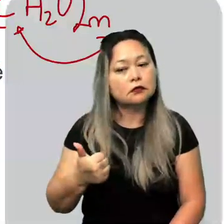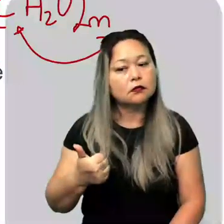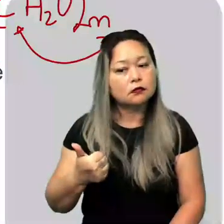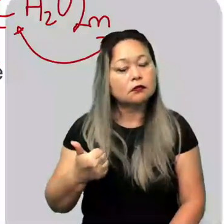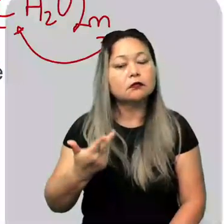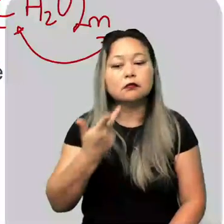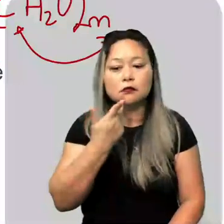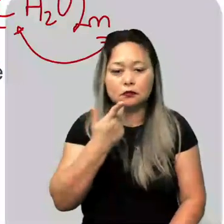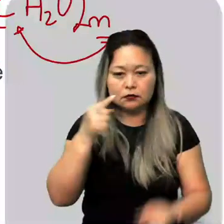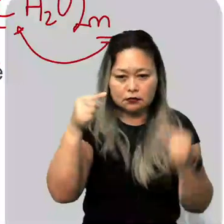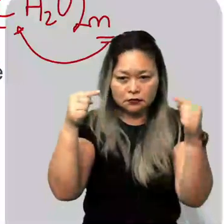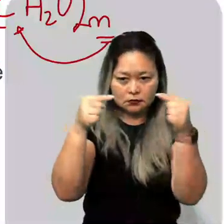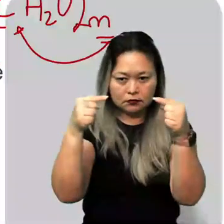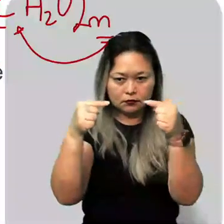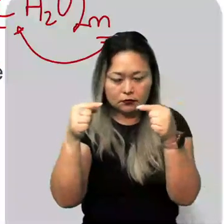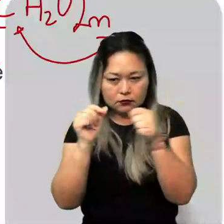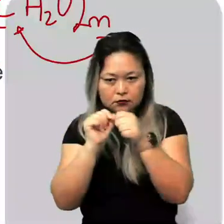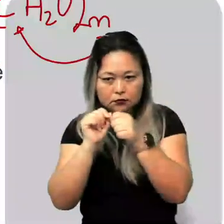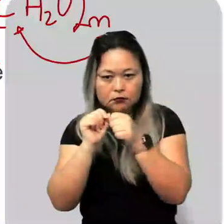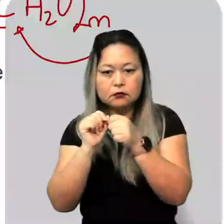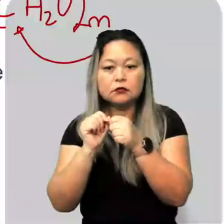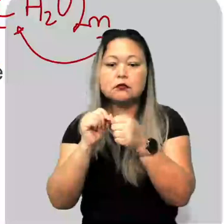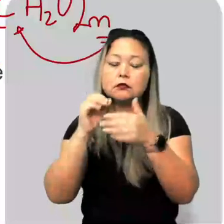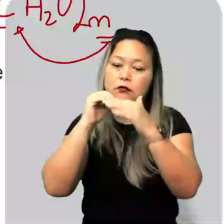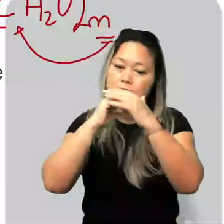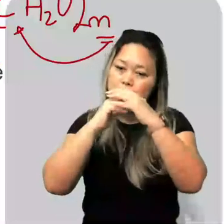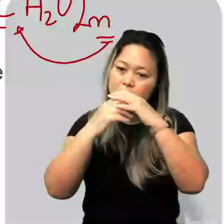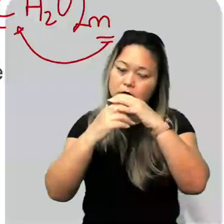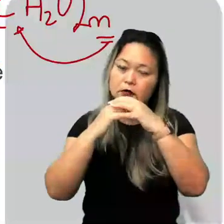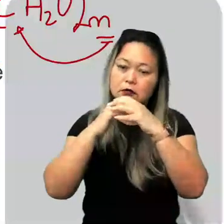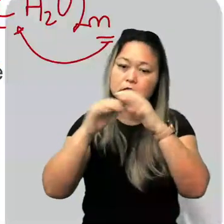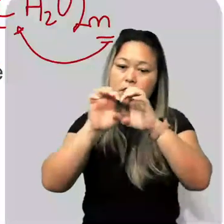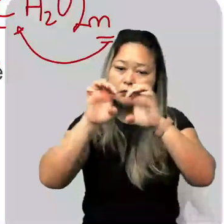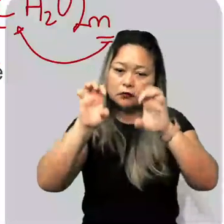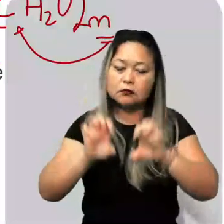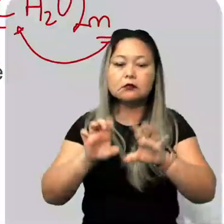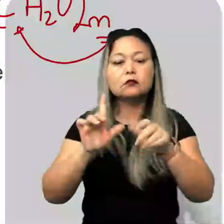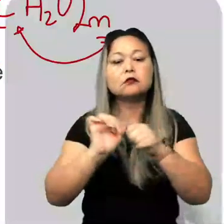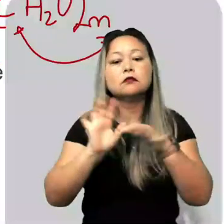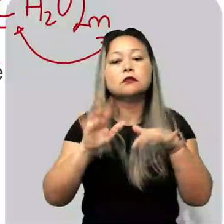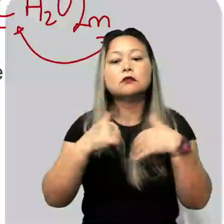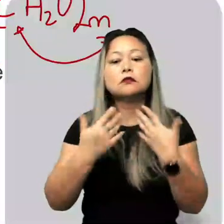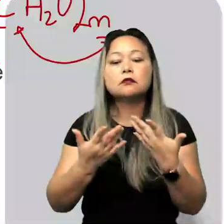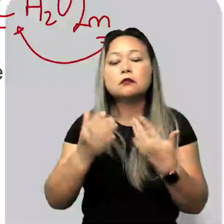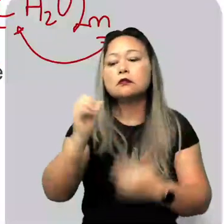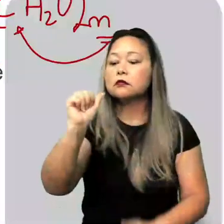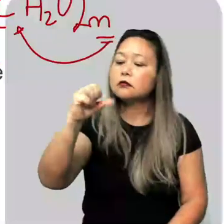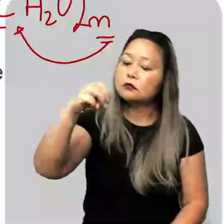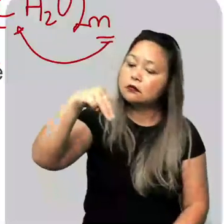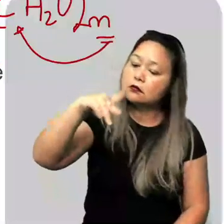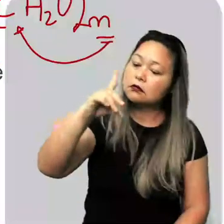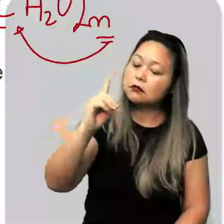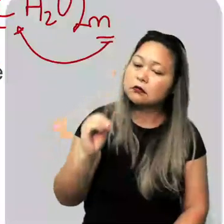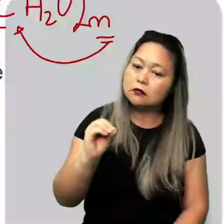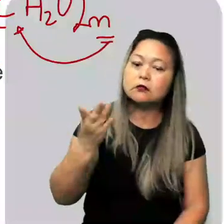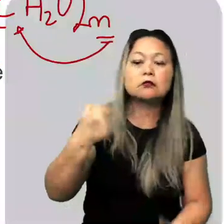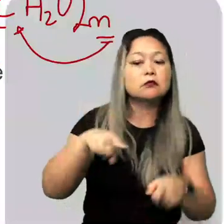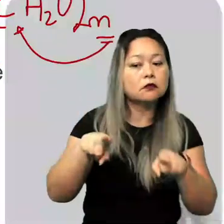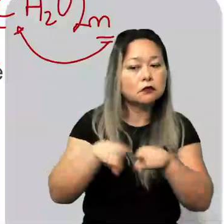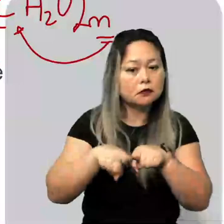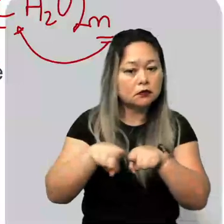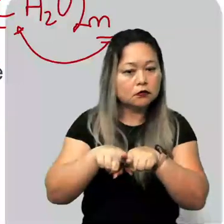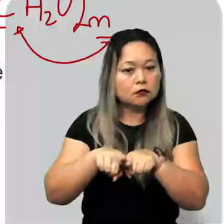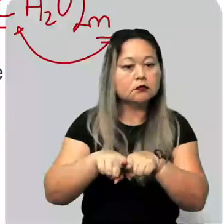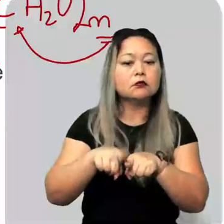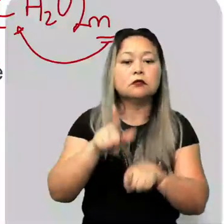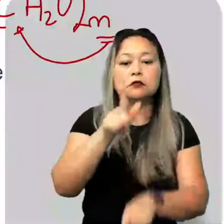está fazendo parte da parede celular, então é um estrutural, função estrutural. O amido, também assim como